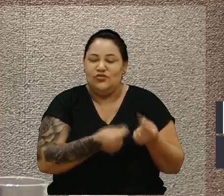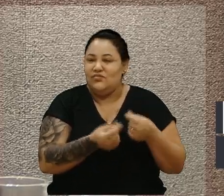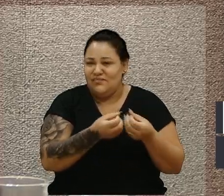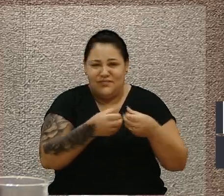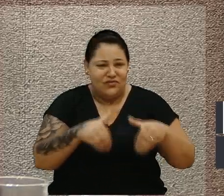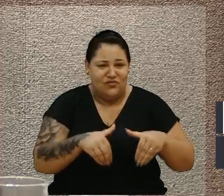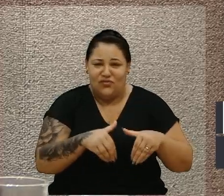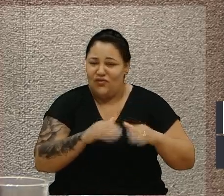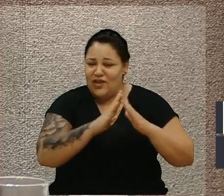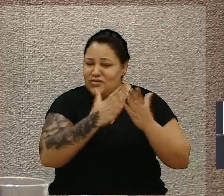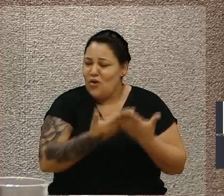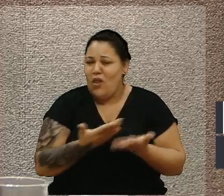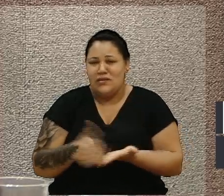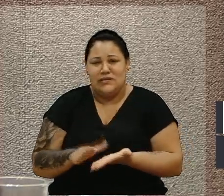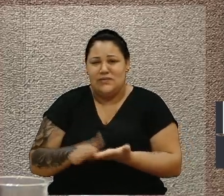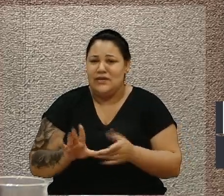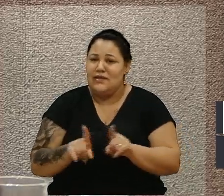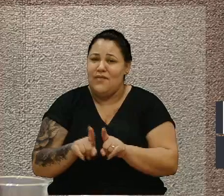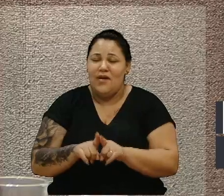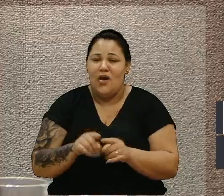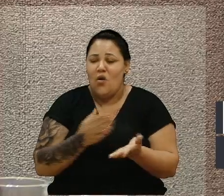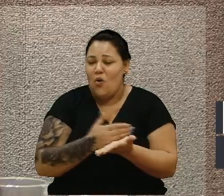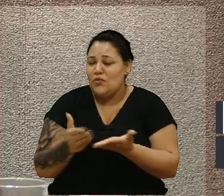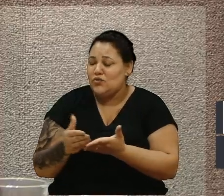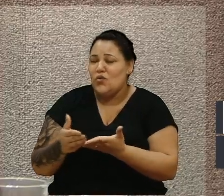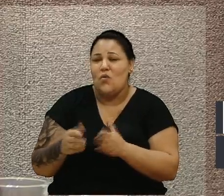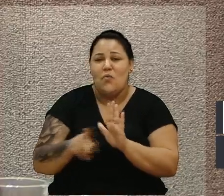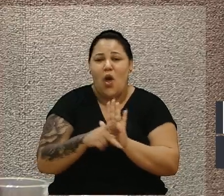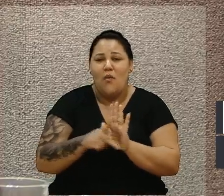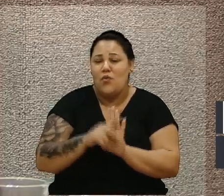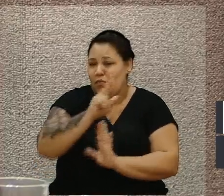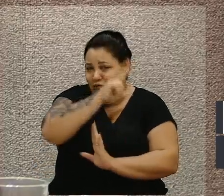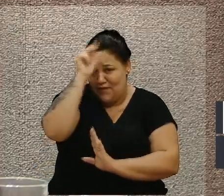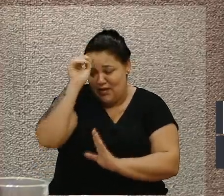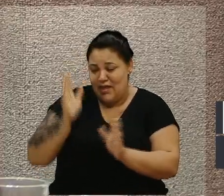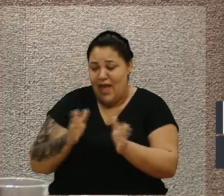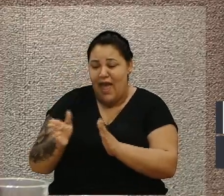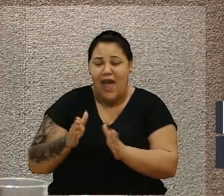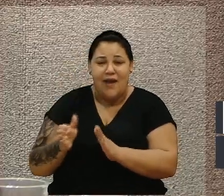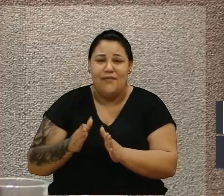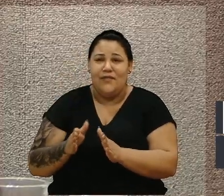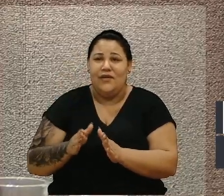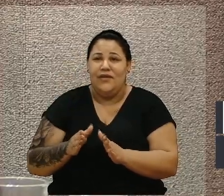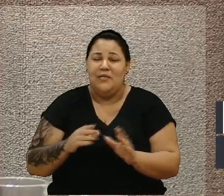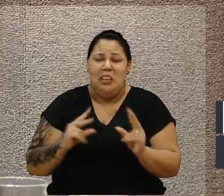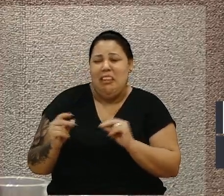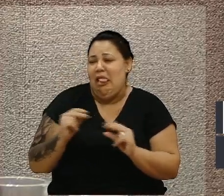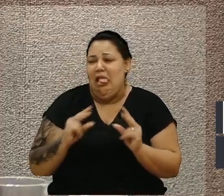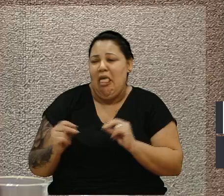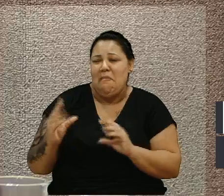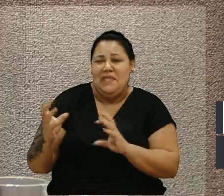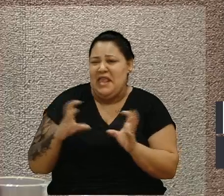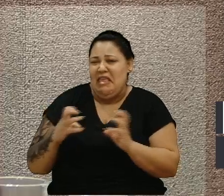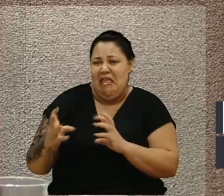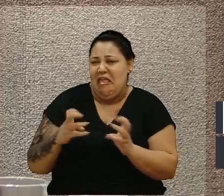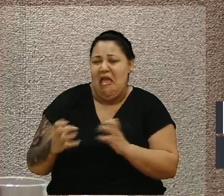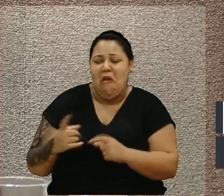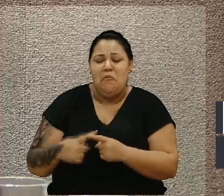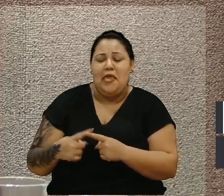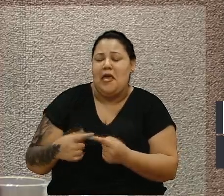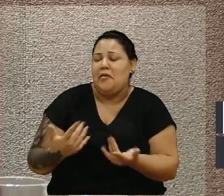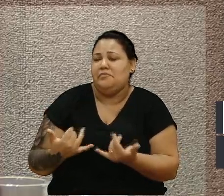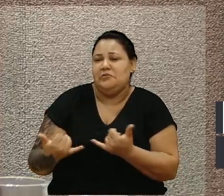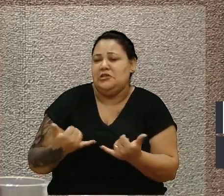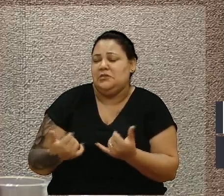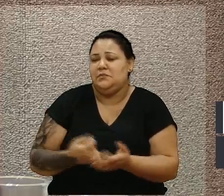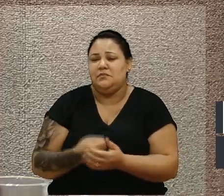que começou, por orientação do próprio prefeito, né, a pegar picuinhas, né? Tipo, porque